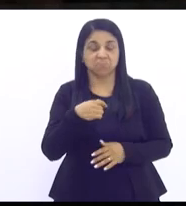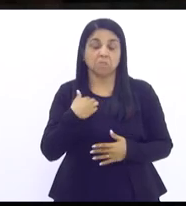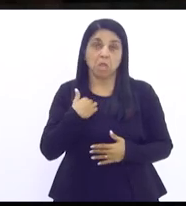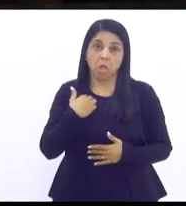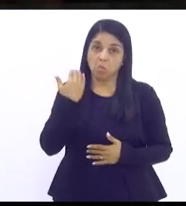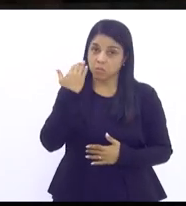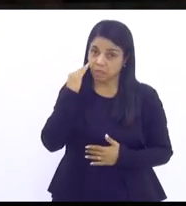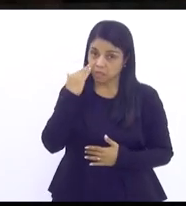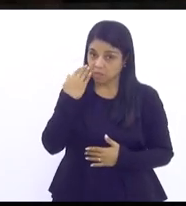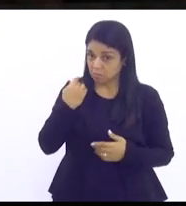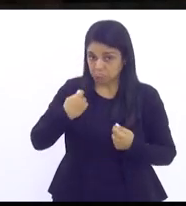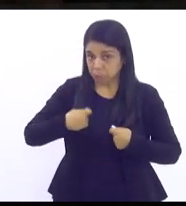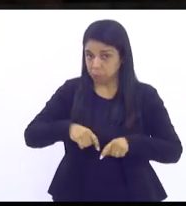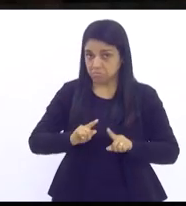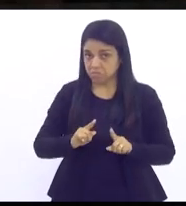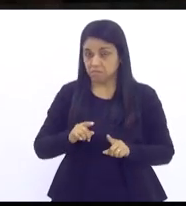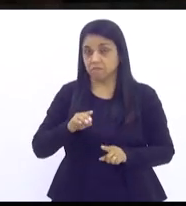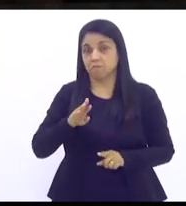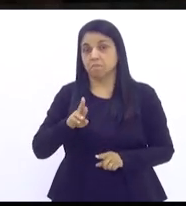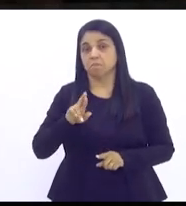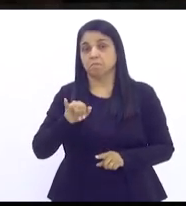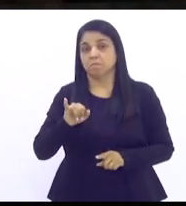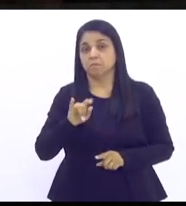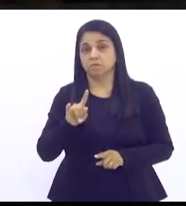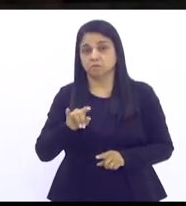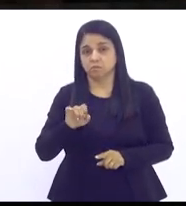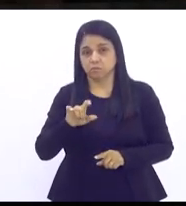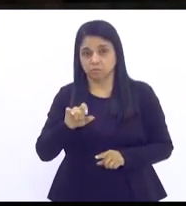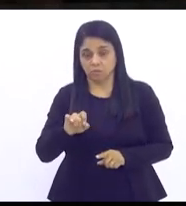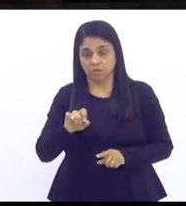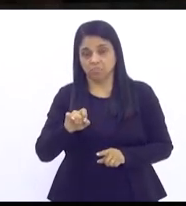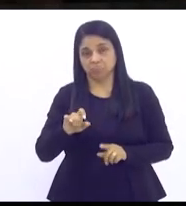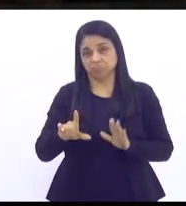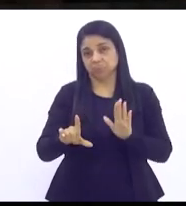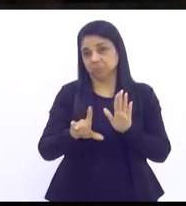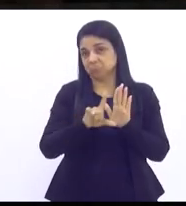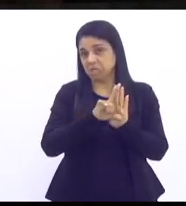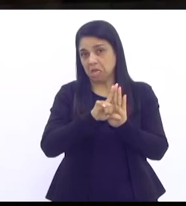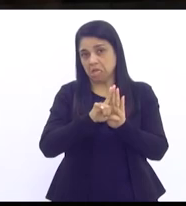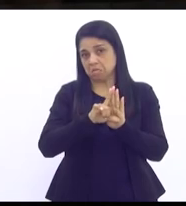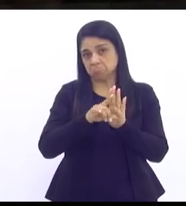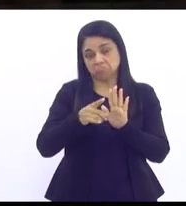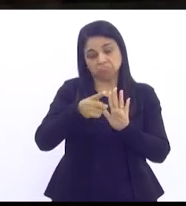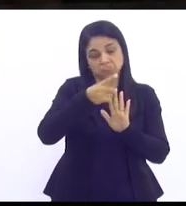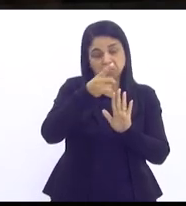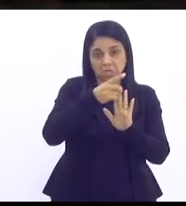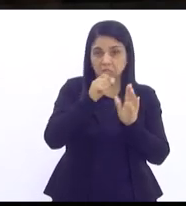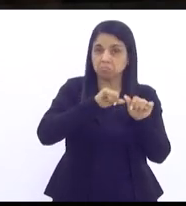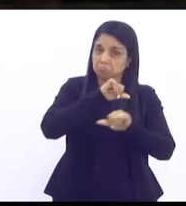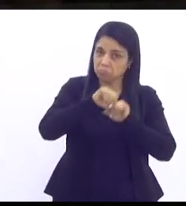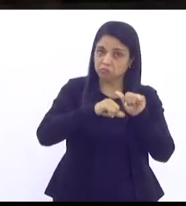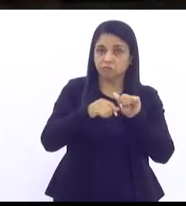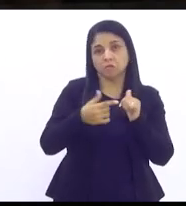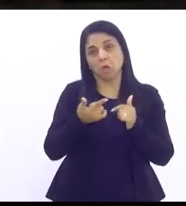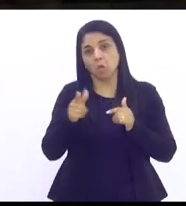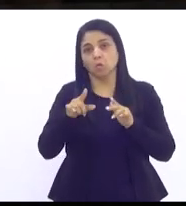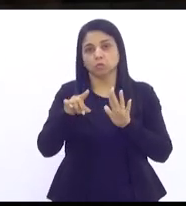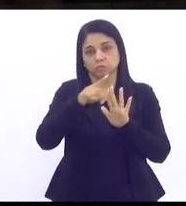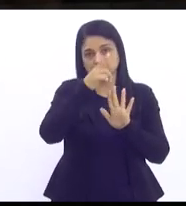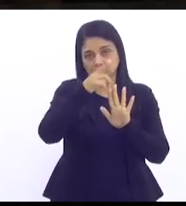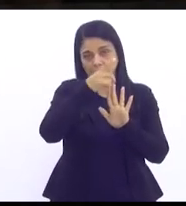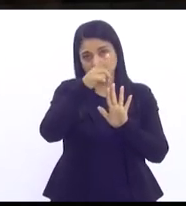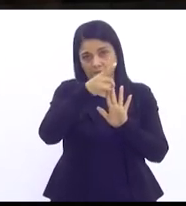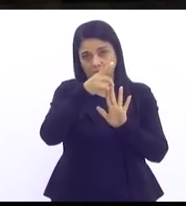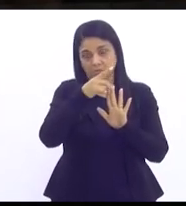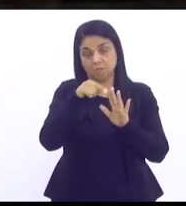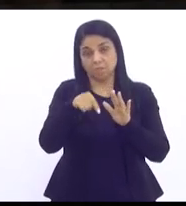Brizola fazê-lo por lei, porque um decreto pode modificar o outro. Mas nessa lei, ele não só